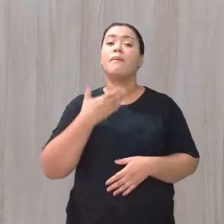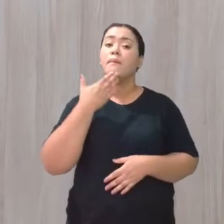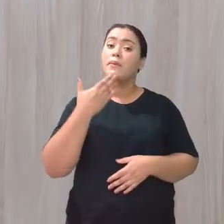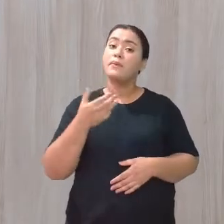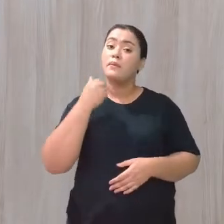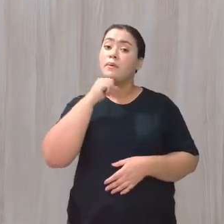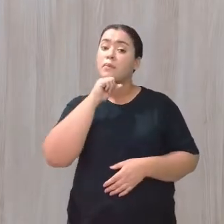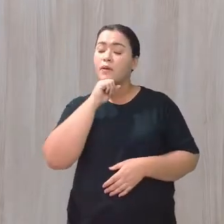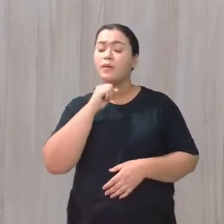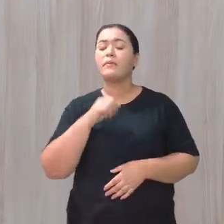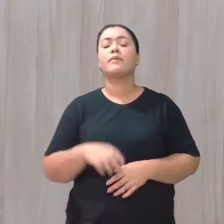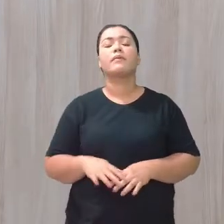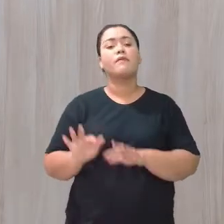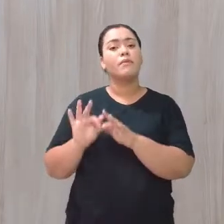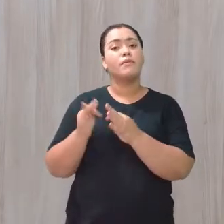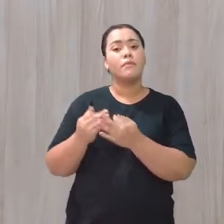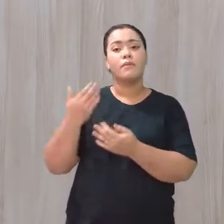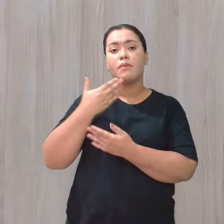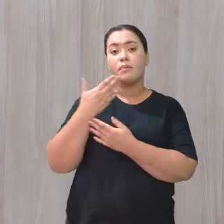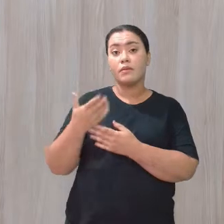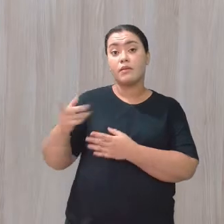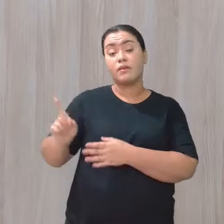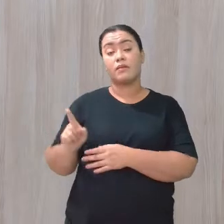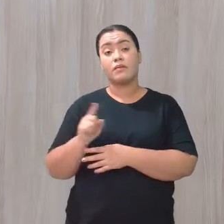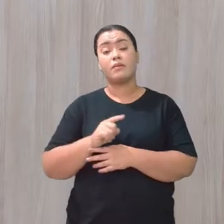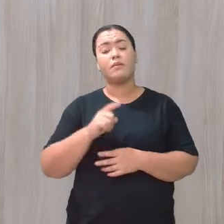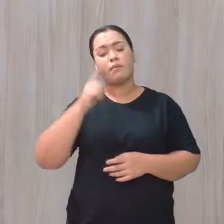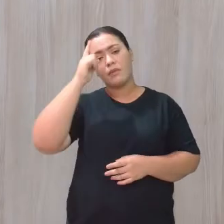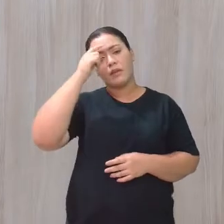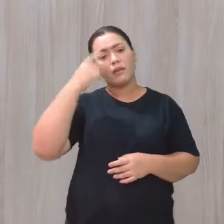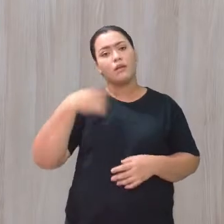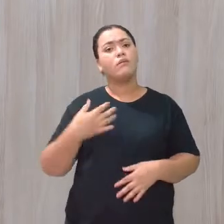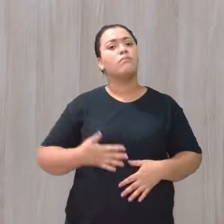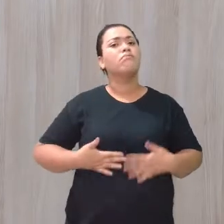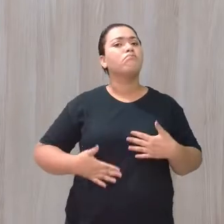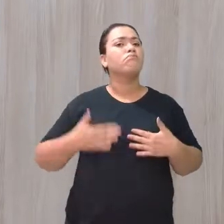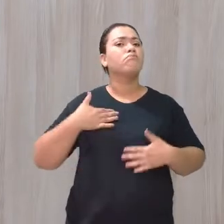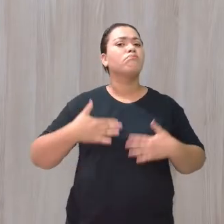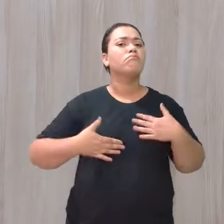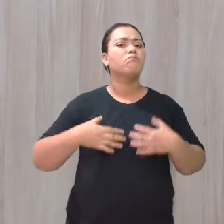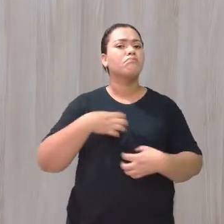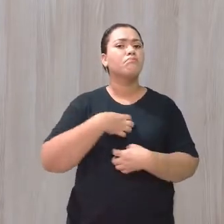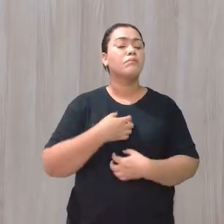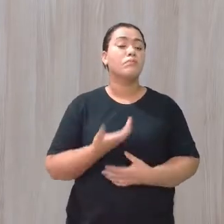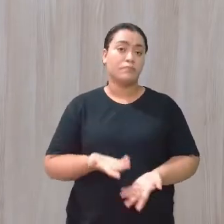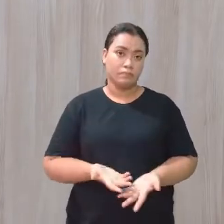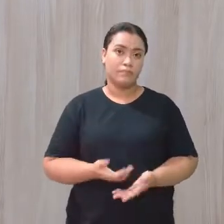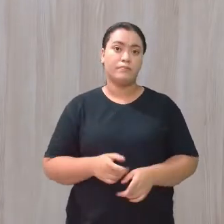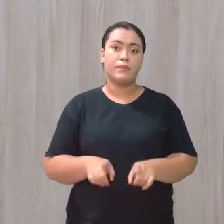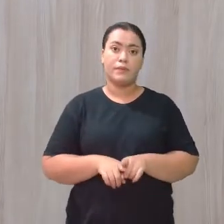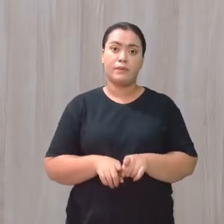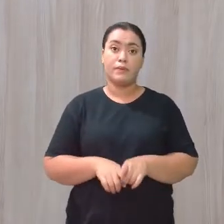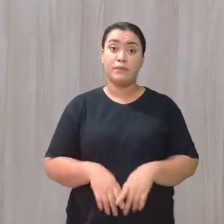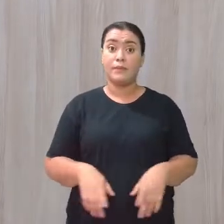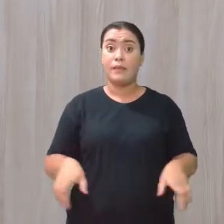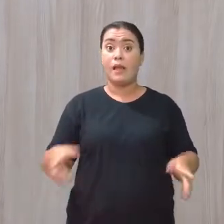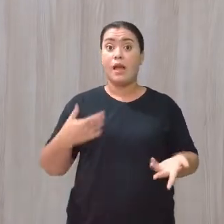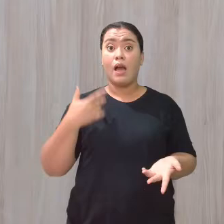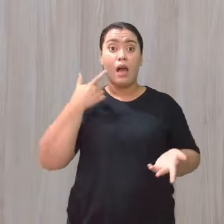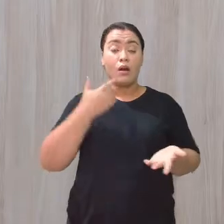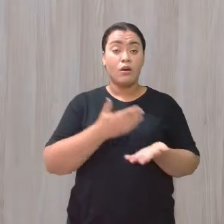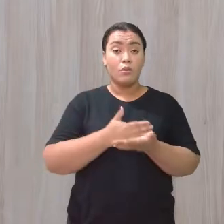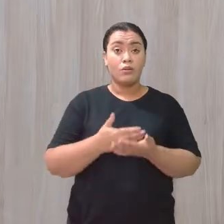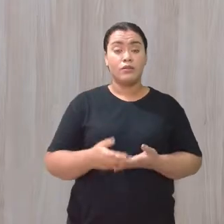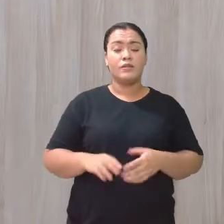de saúde para fazer a prevenção do que estiver sentindo, tá certo? E aqui nós trazemos para vocês o início da